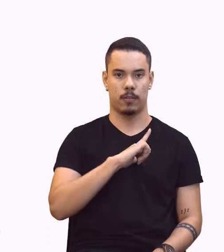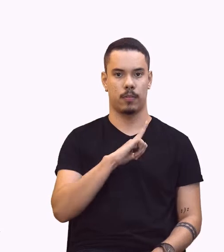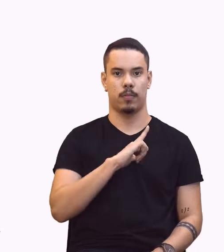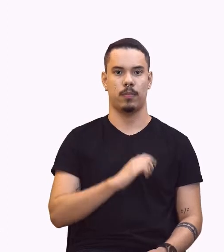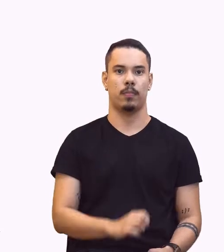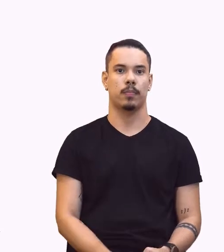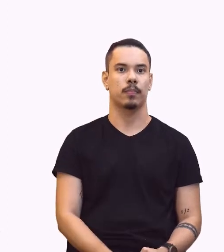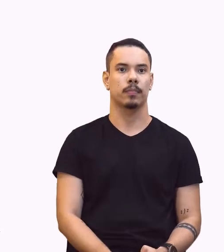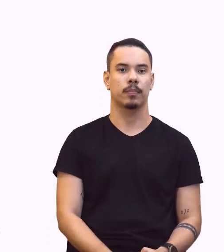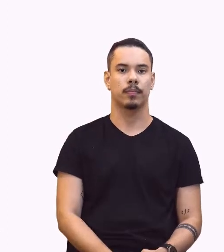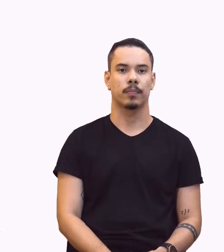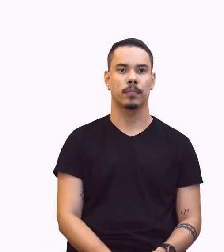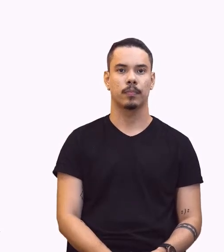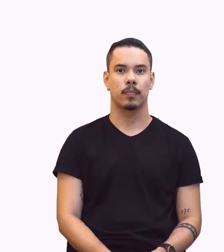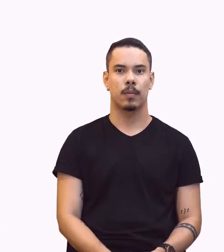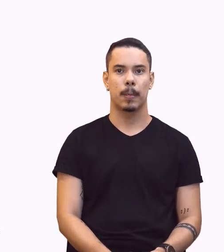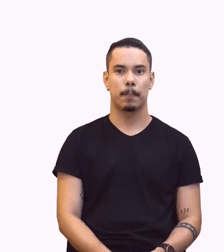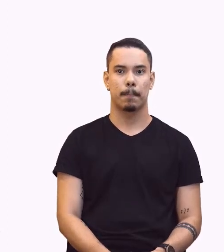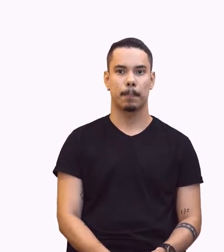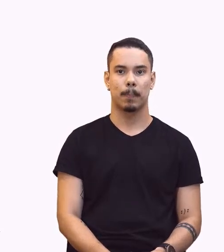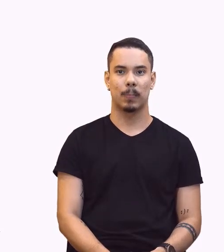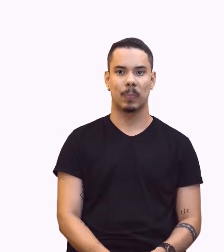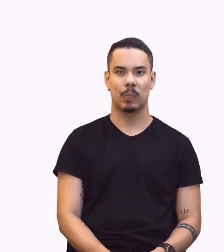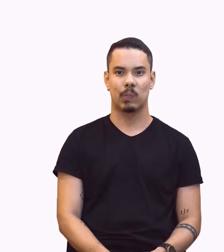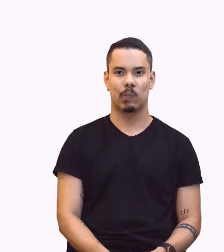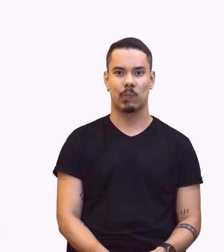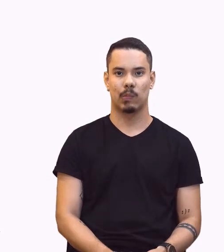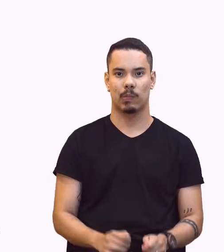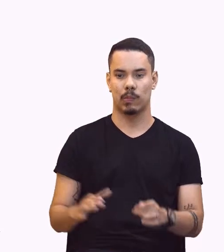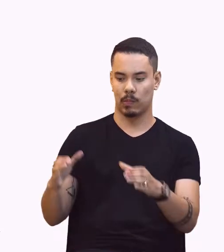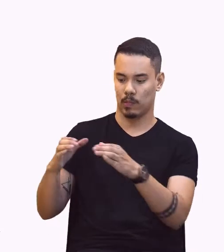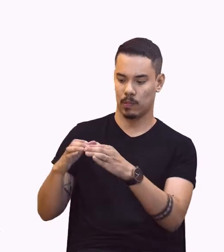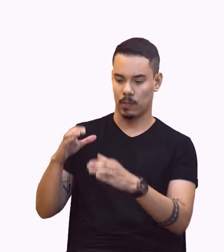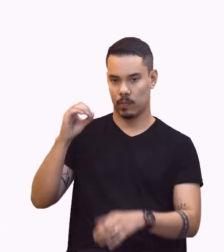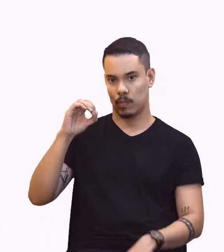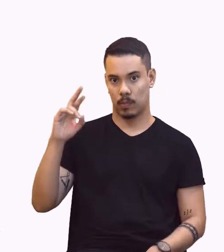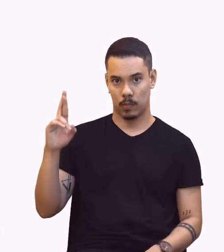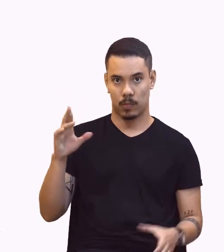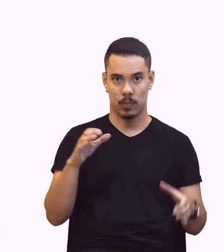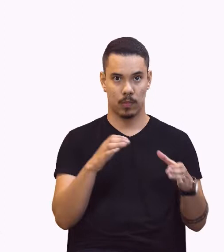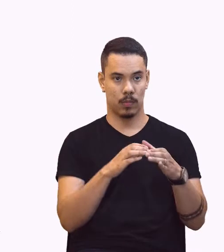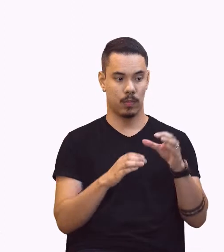povos do Oriente e do Ocidente.